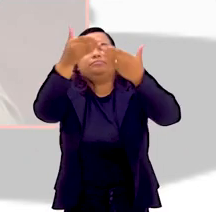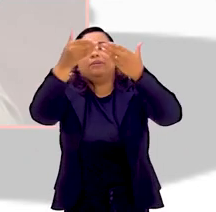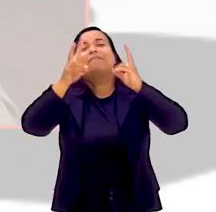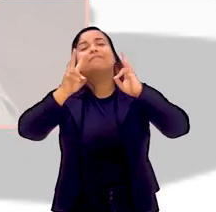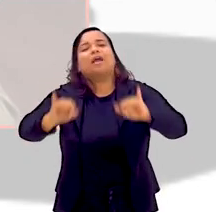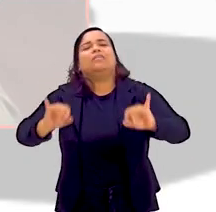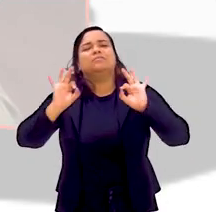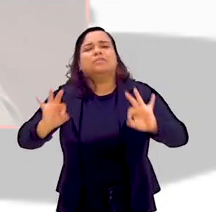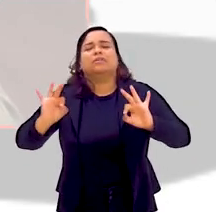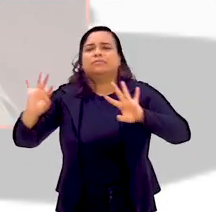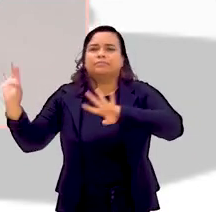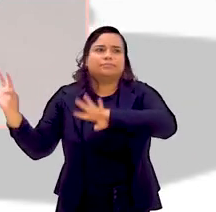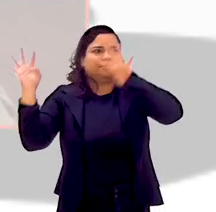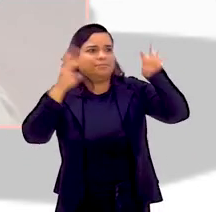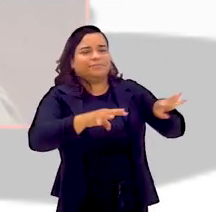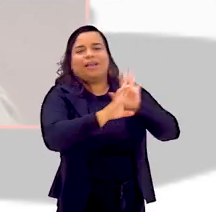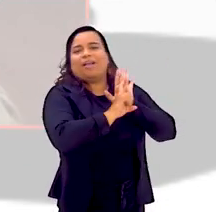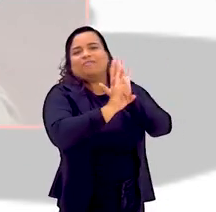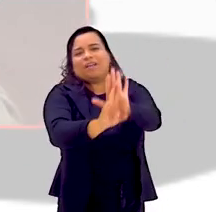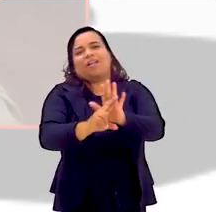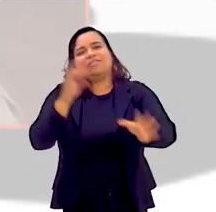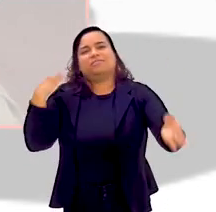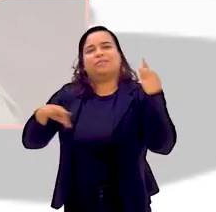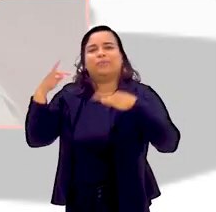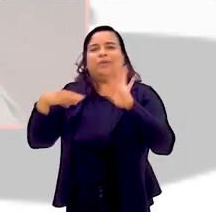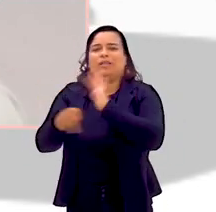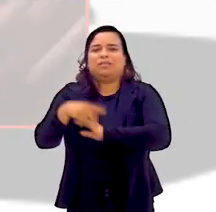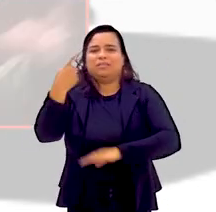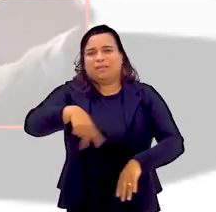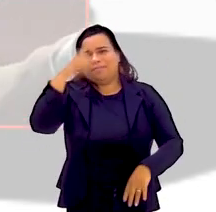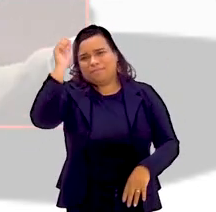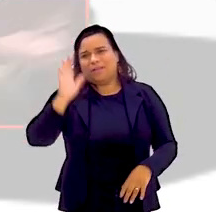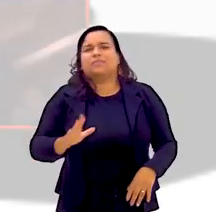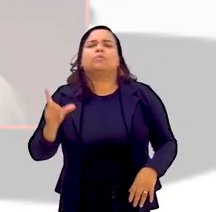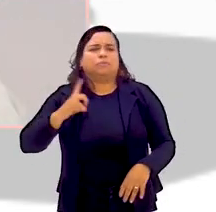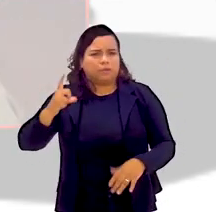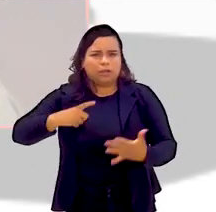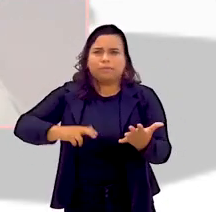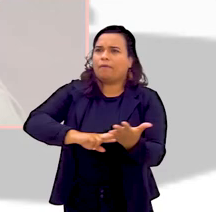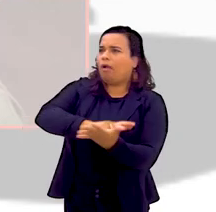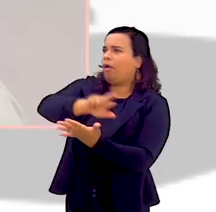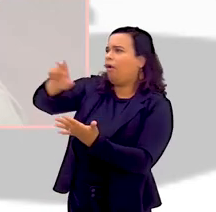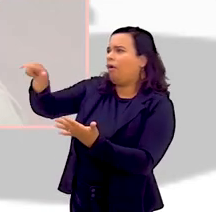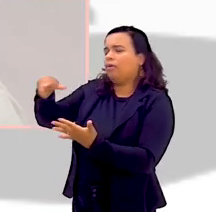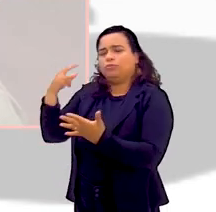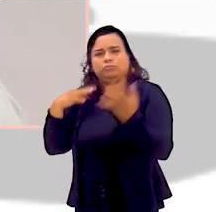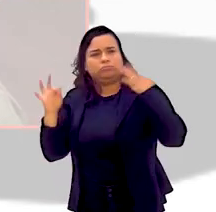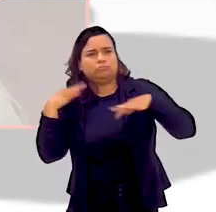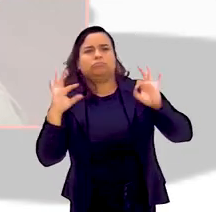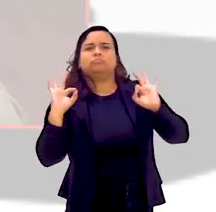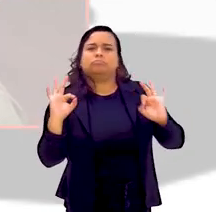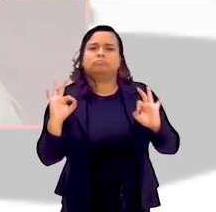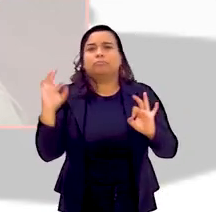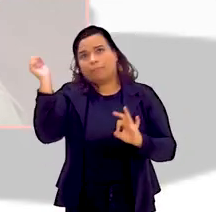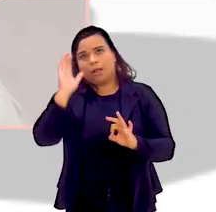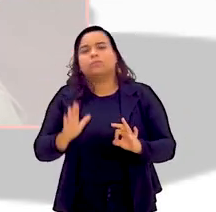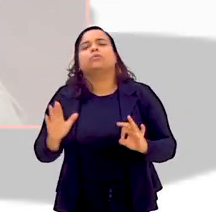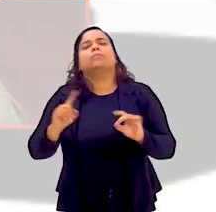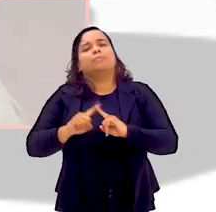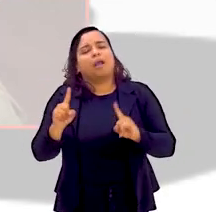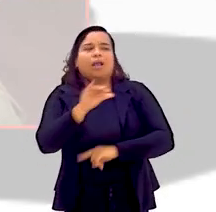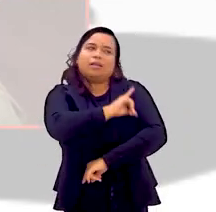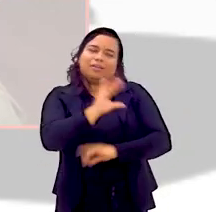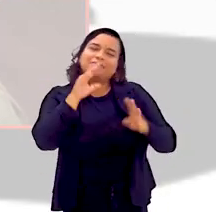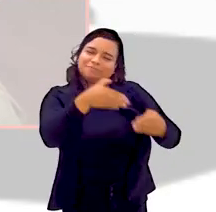ser a referência turística brasileira, independente, claro, nós temos atrativos turísticos no Brasil inteiro, mas